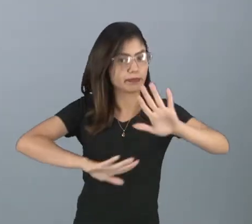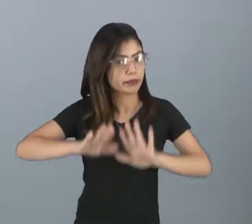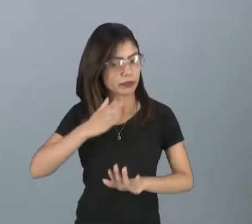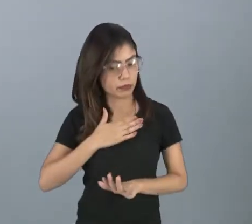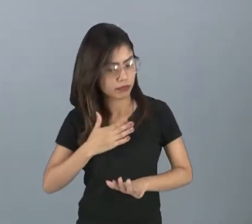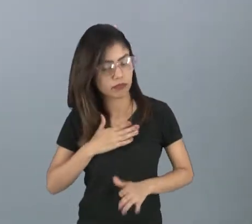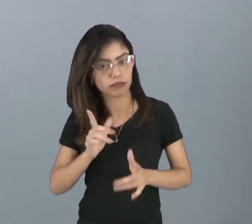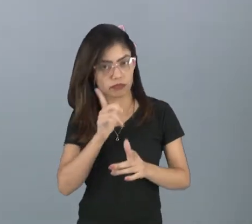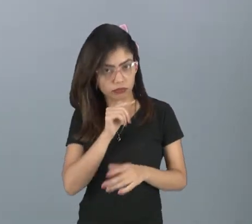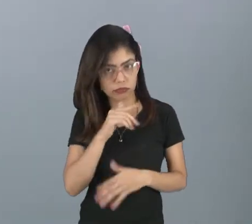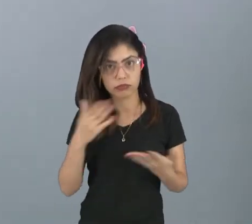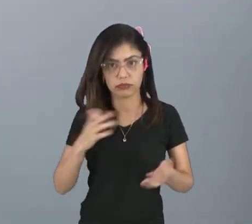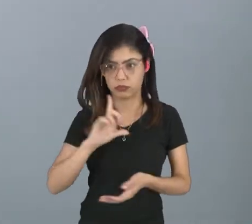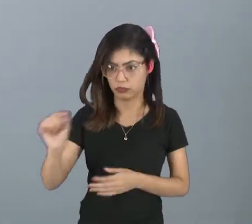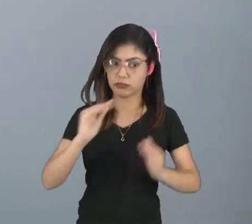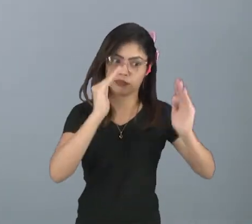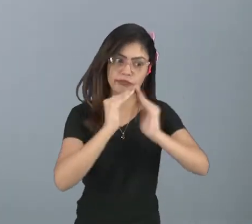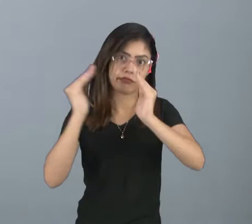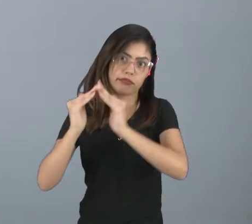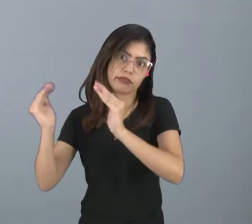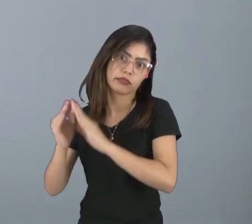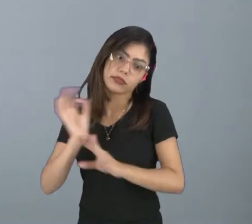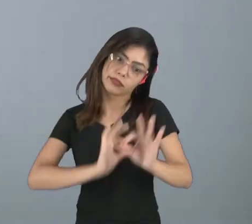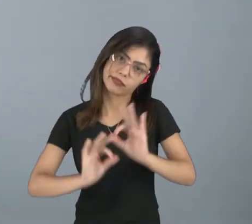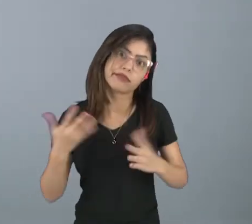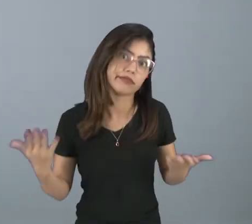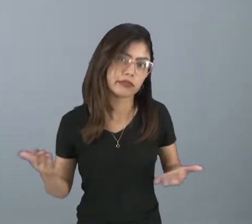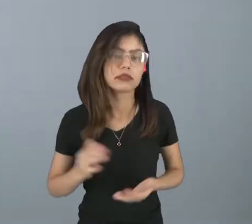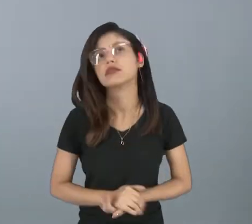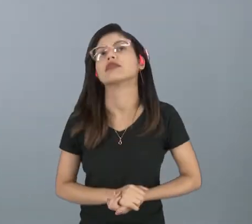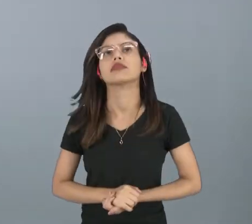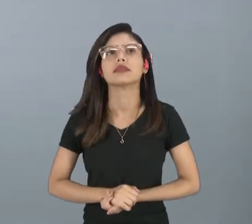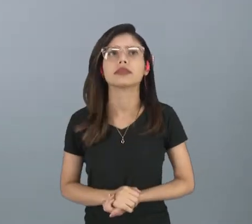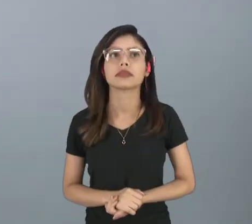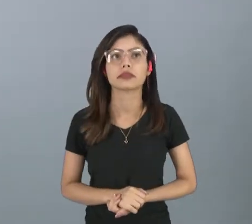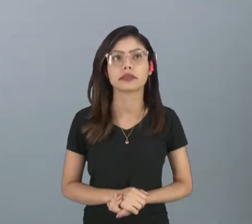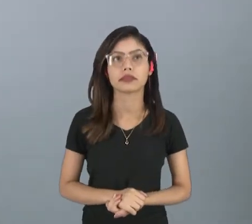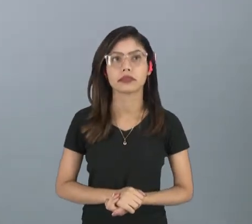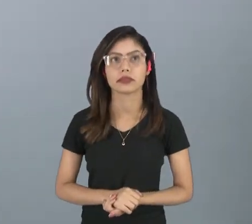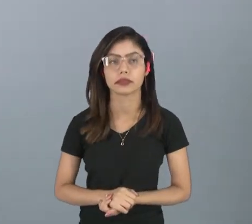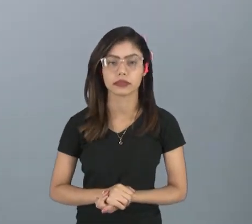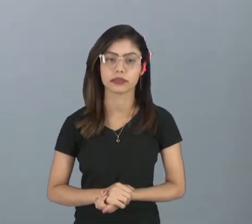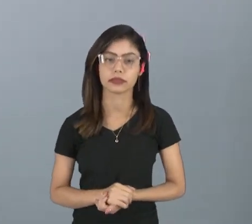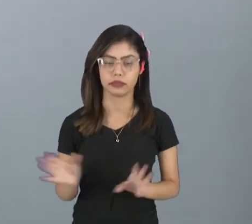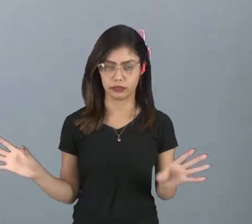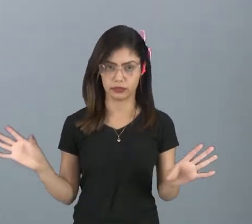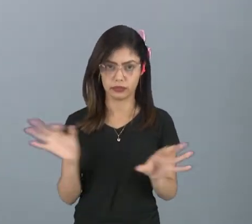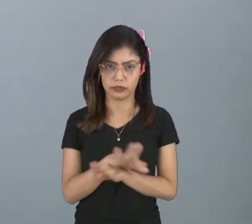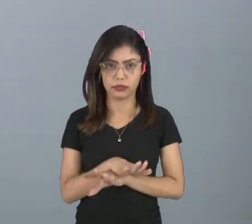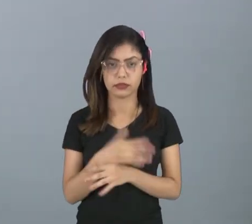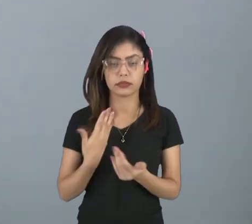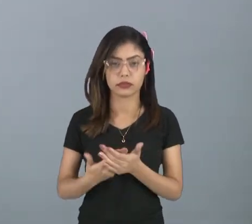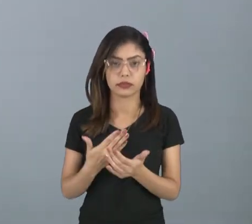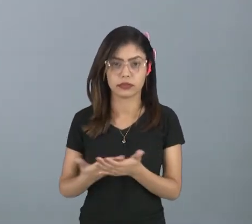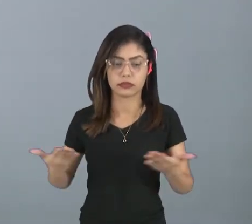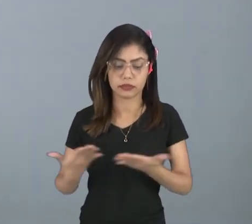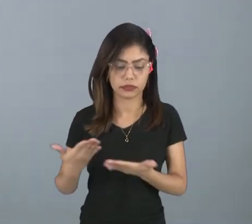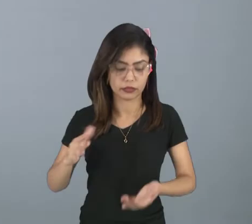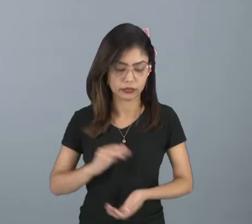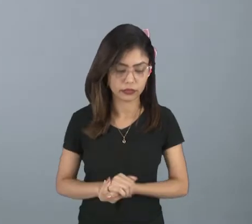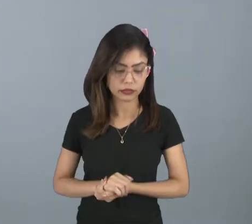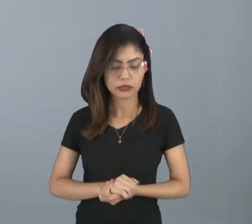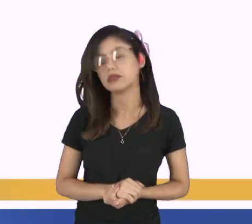também não tem como sair de casa em casa fazendo essas pequenas ações, tá bem? E aí, para a gente fechar a nossa aula de hoje, nós temos o